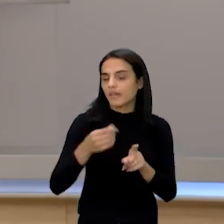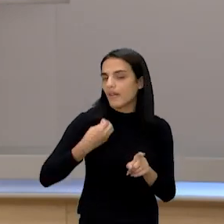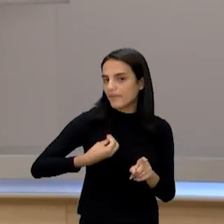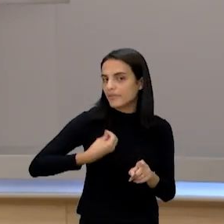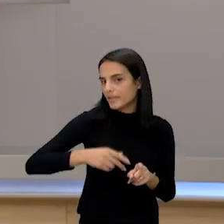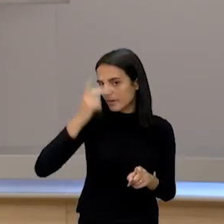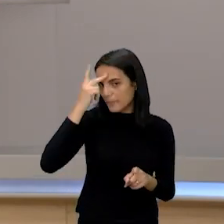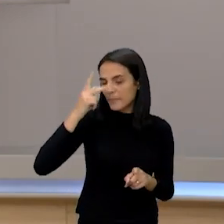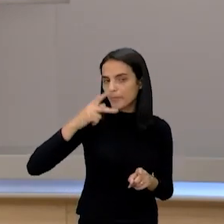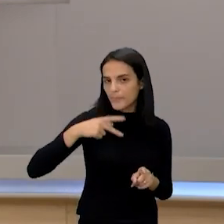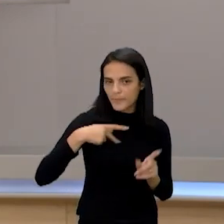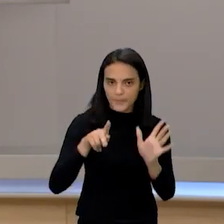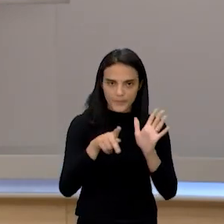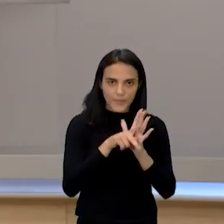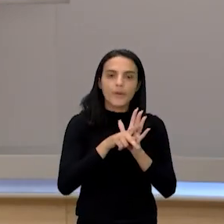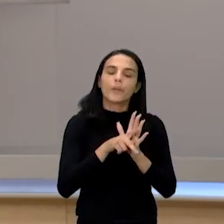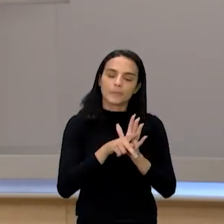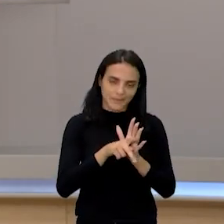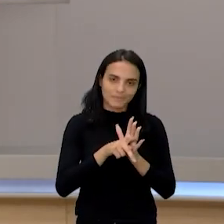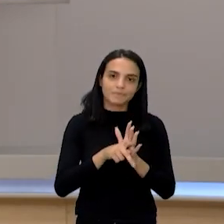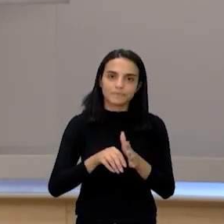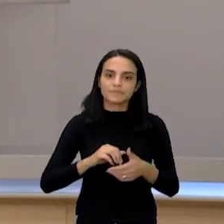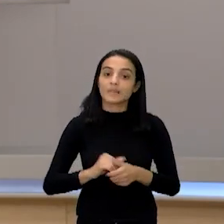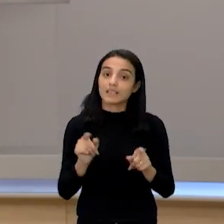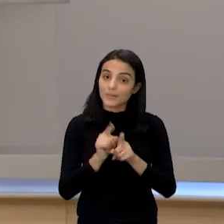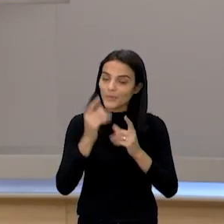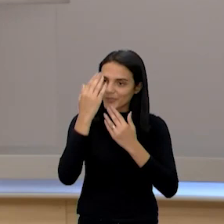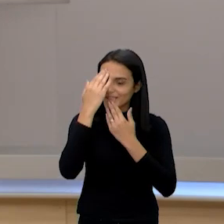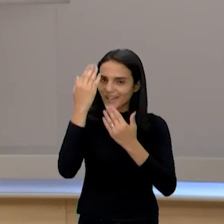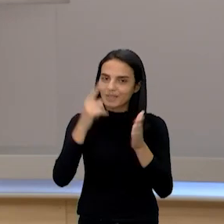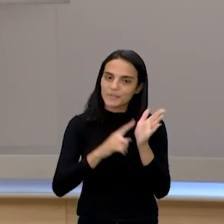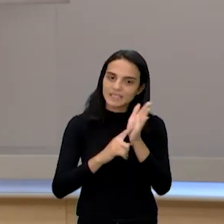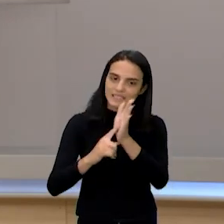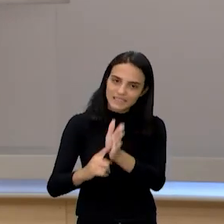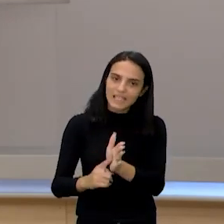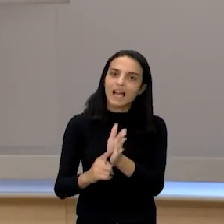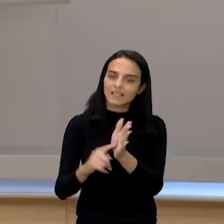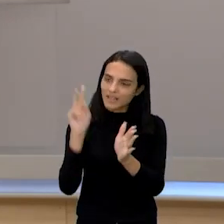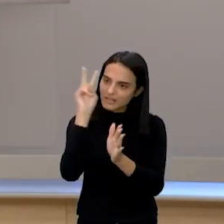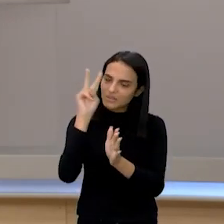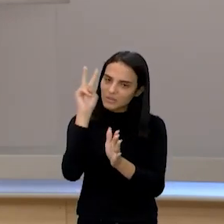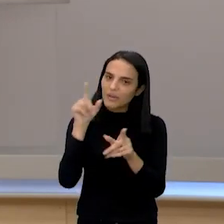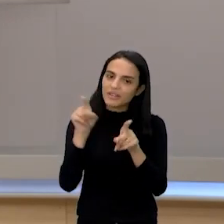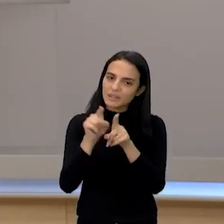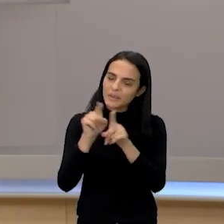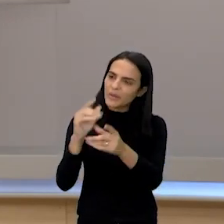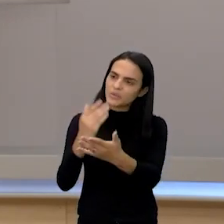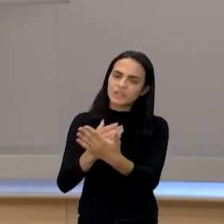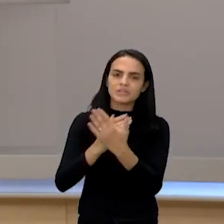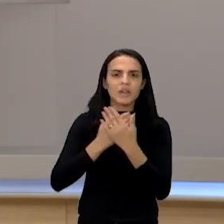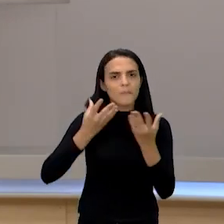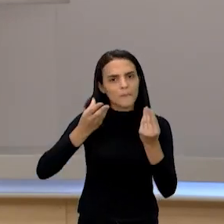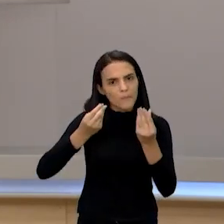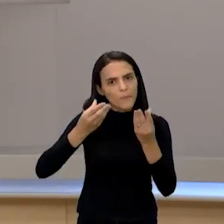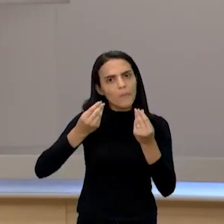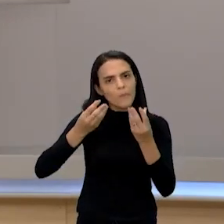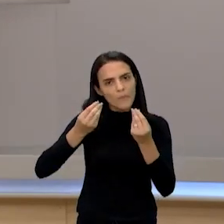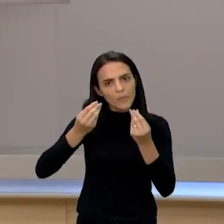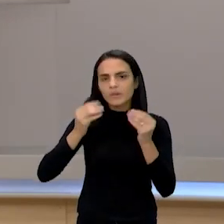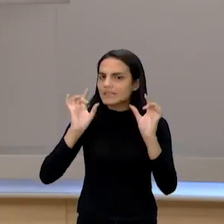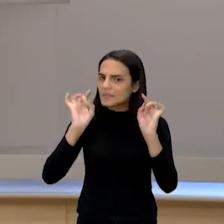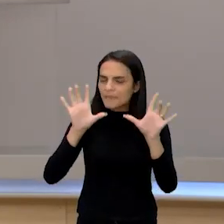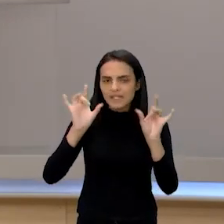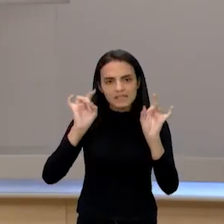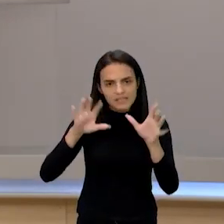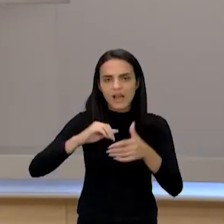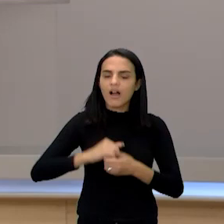obrigado por você ter apresentado a sua história para a gente na manhã de hoje e contribuído de maneira muito, muito significativa para